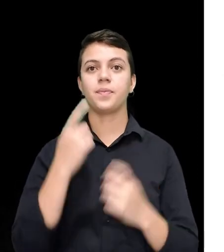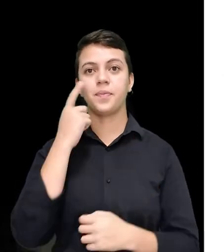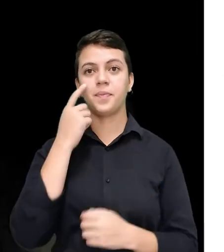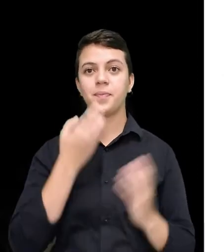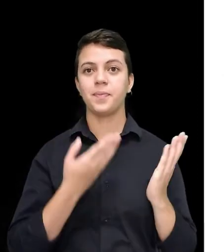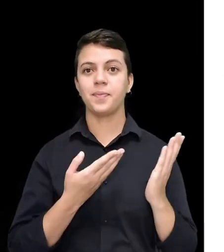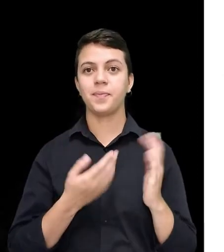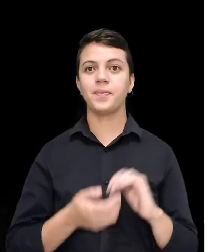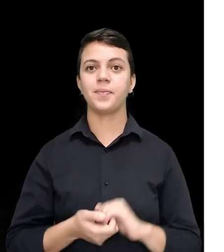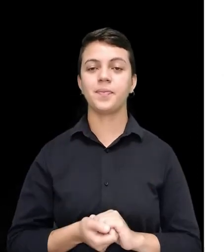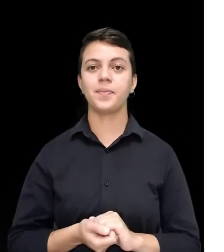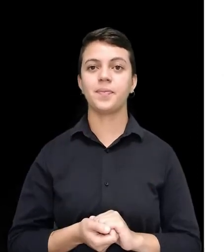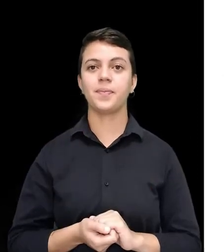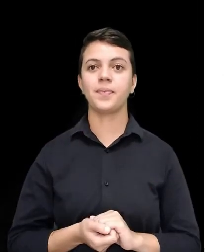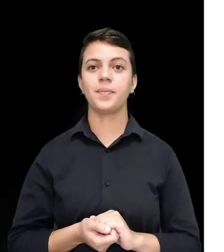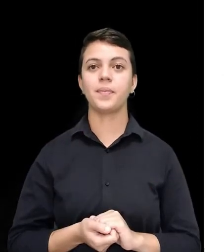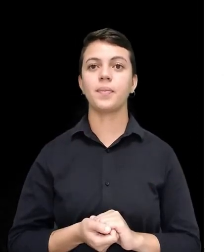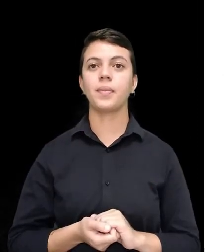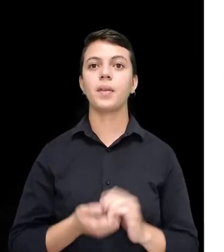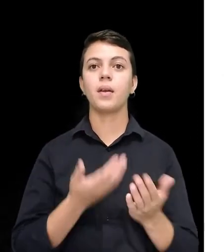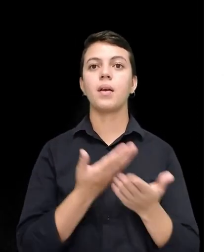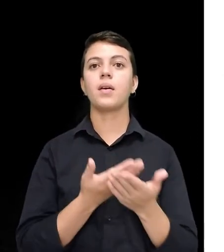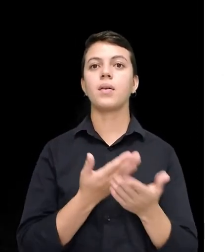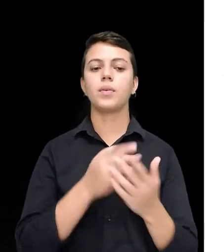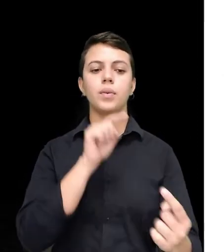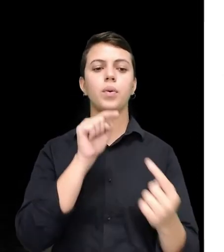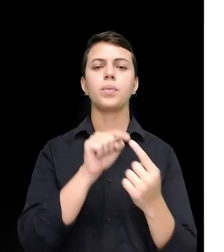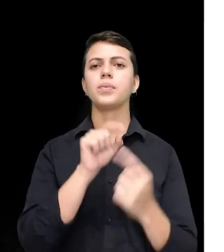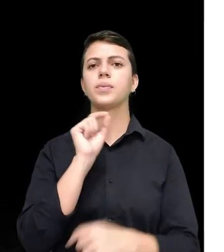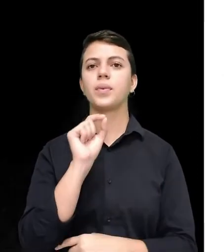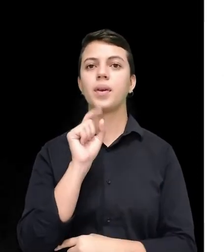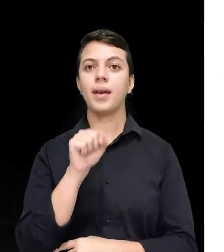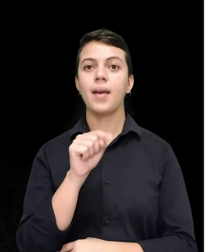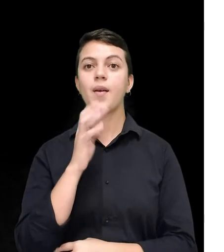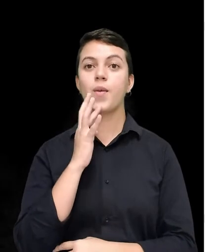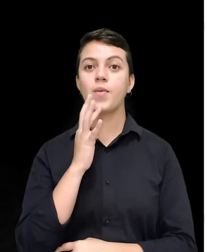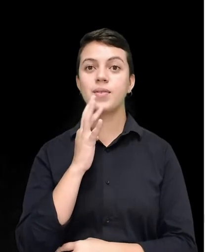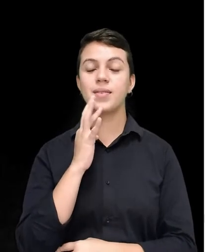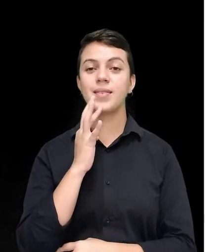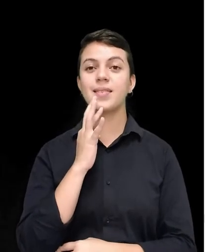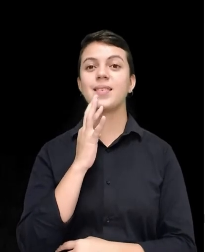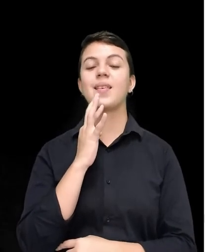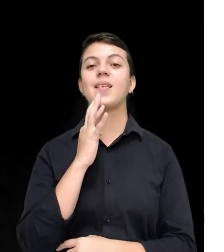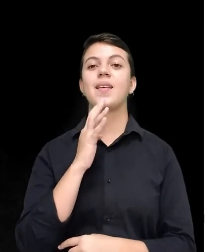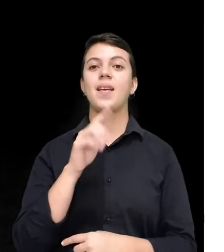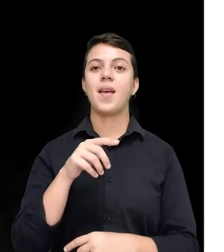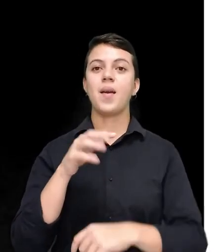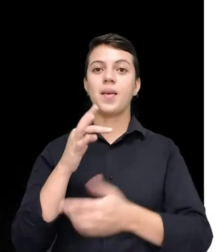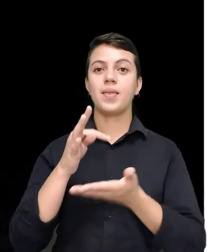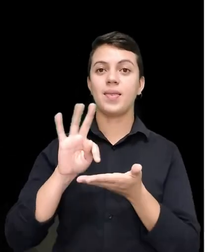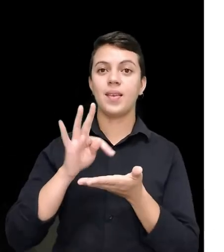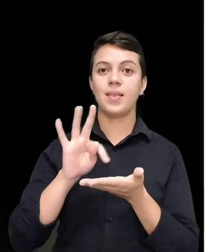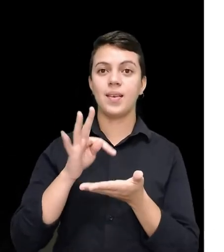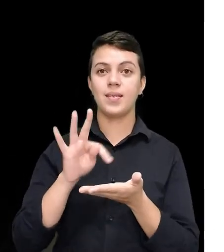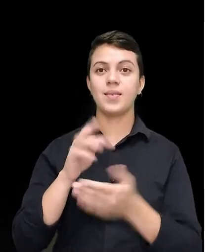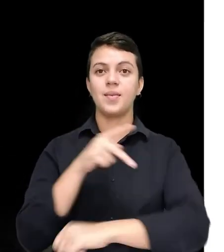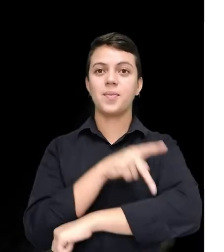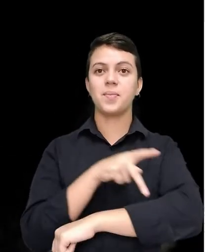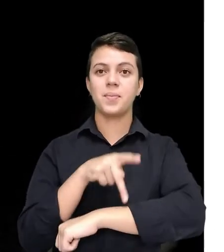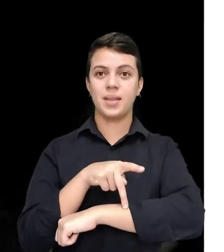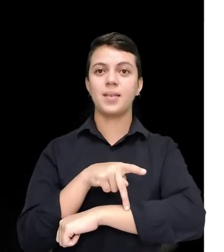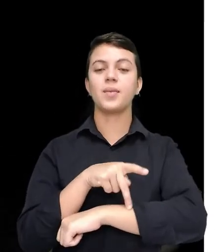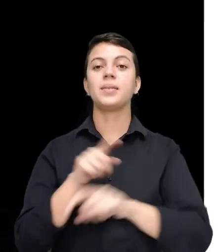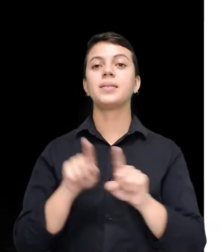Então, o objetivo da nossa aula de hoje é conhecer essas tendências pedagógicas e suas implicações para